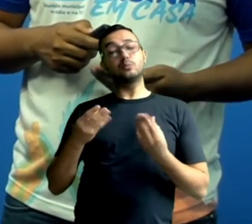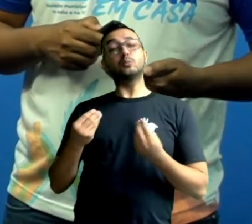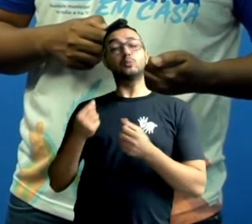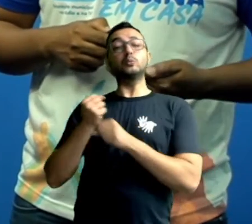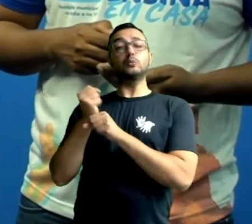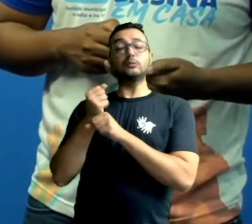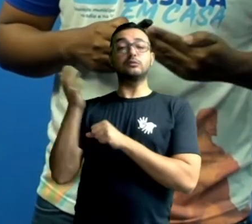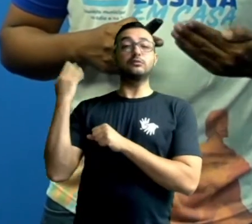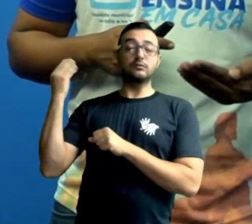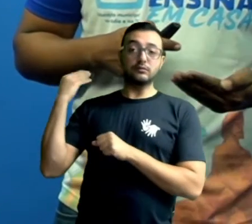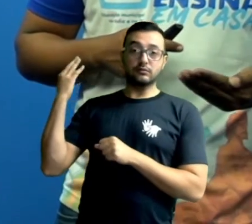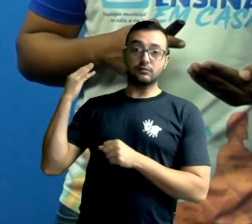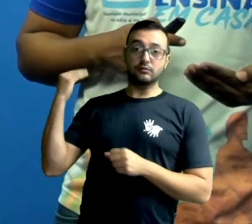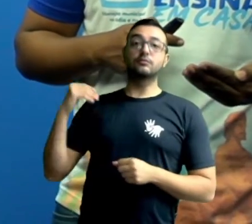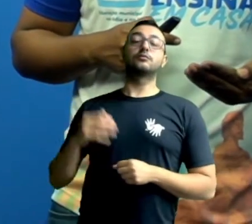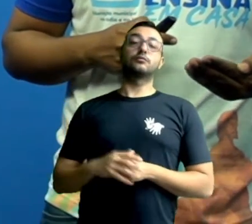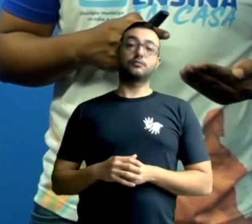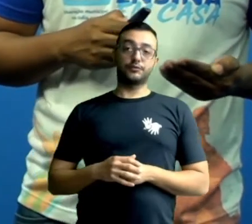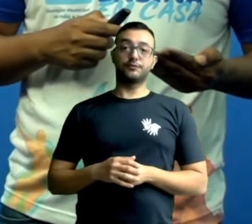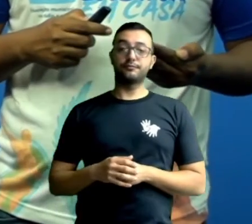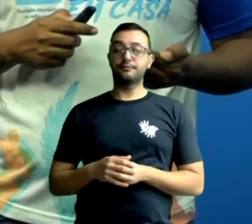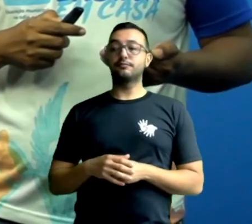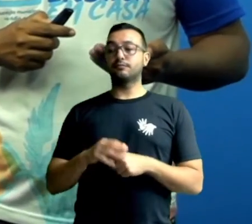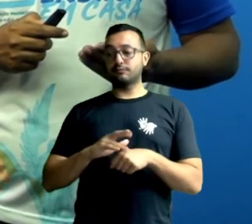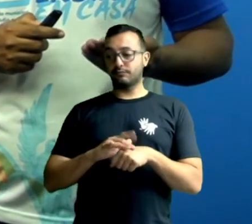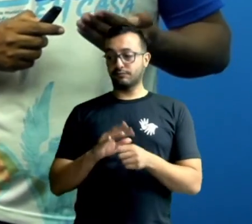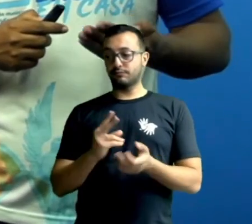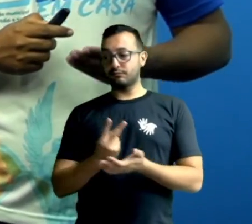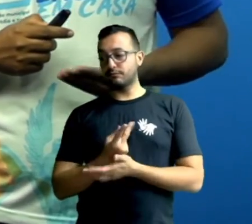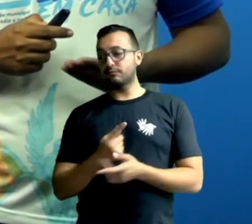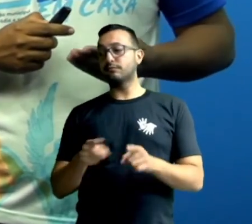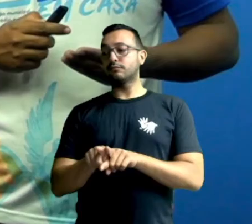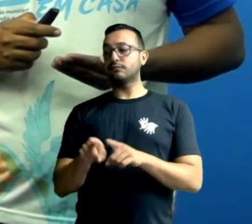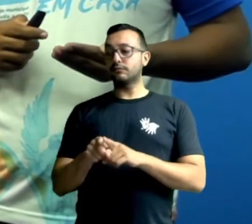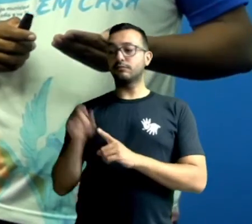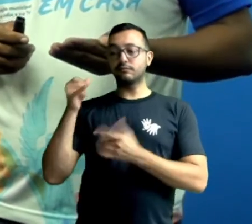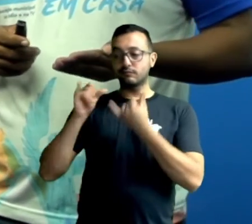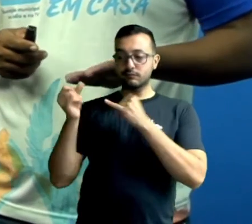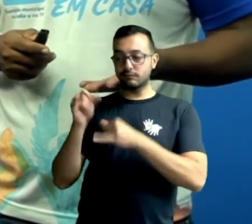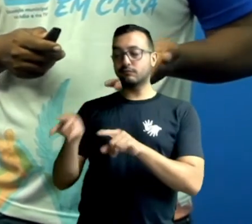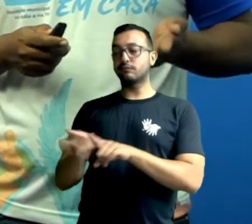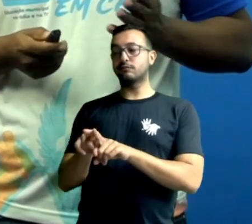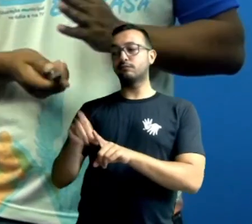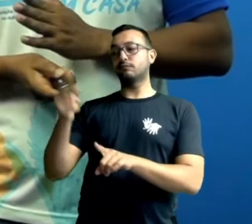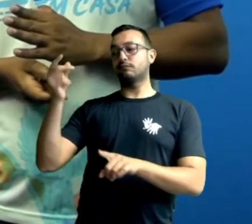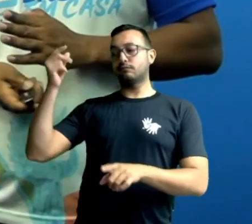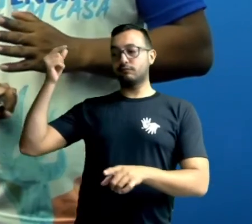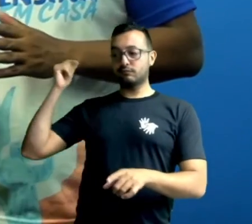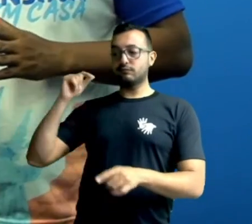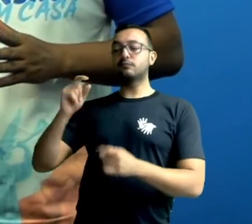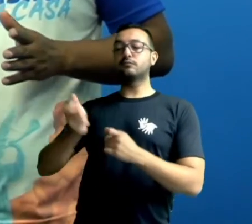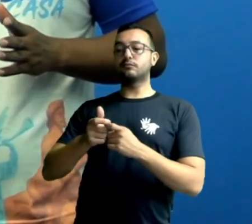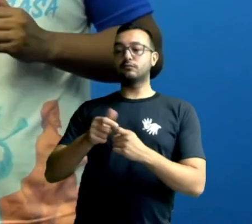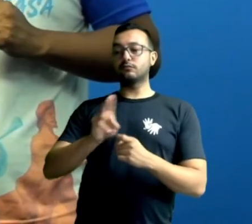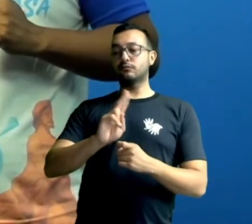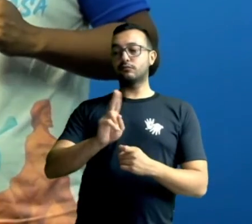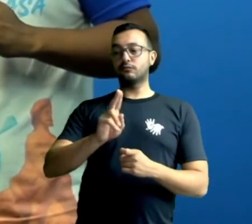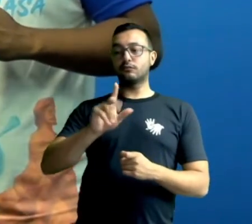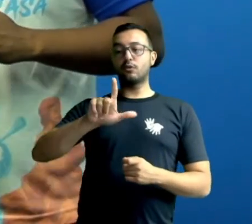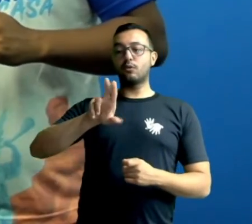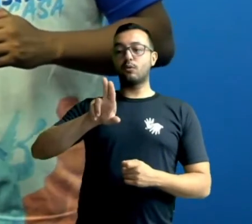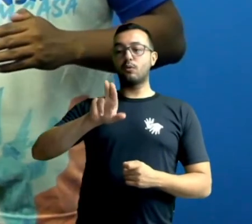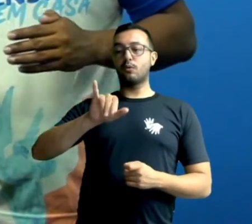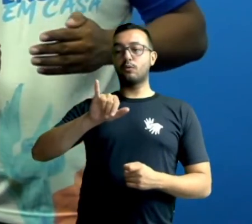tempo que existe essa doença e a sua prevenção também é muito antiga. Um médico chamado Louis